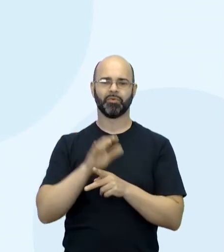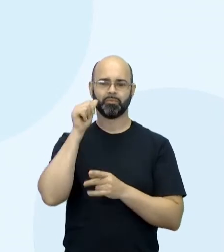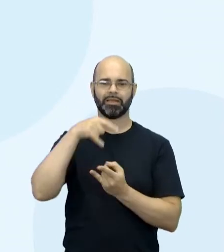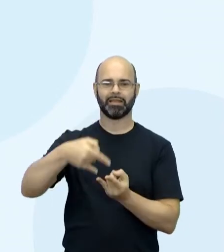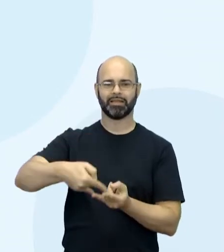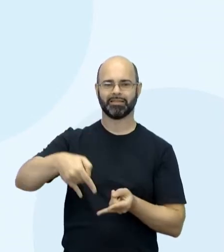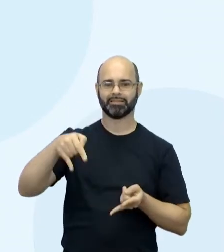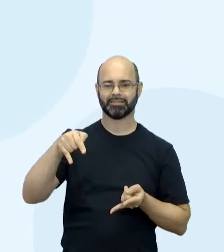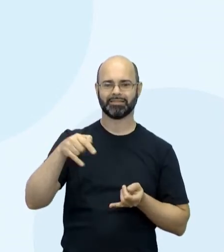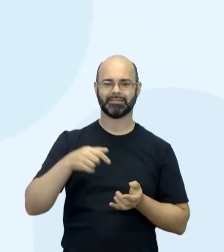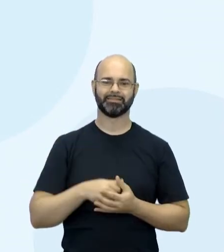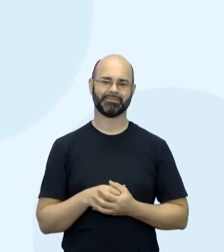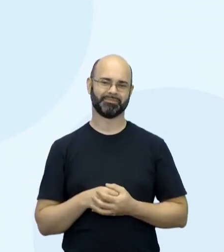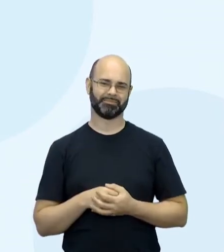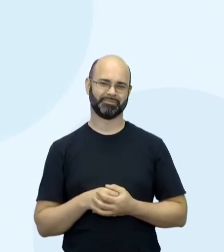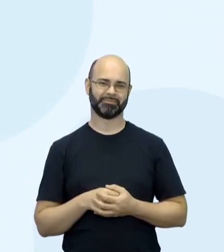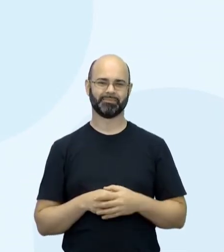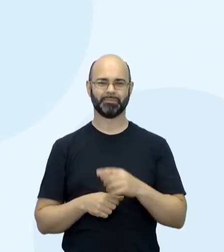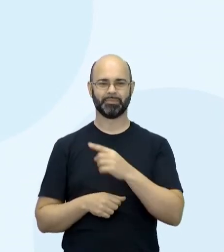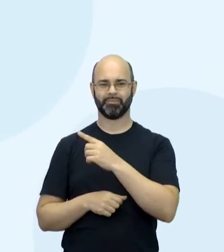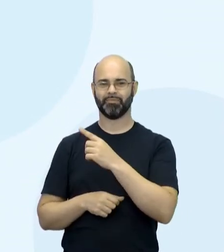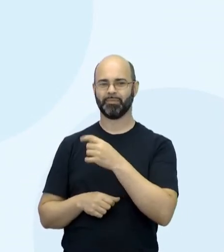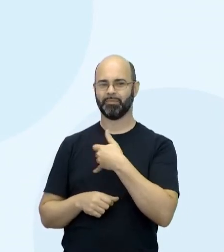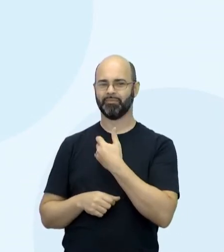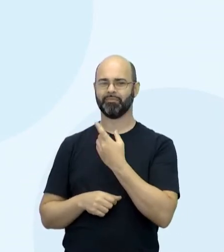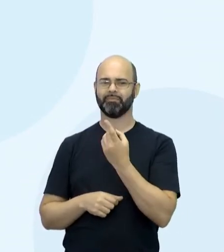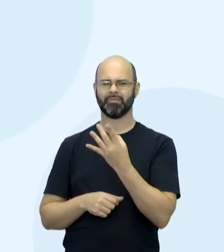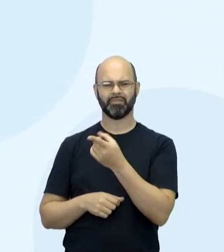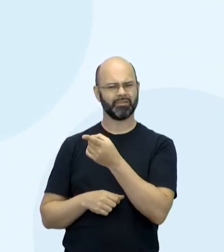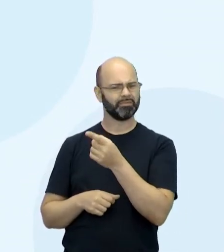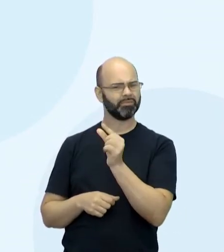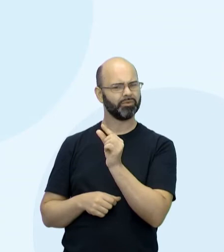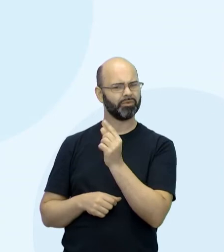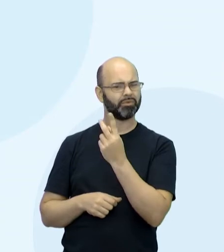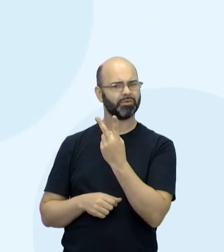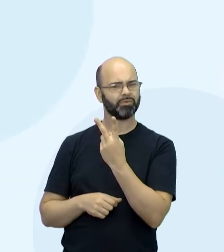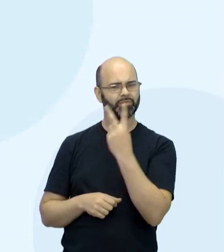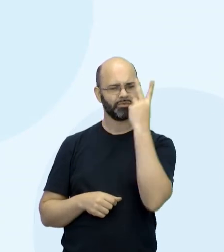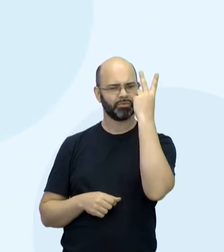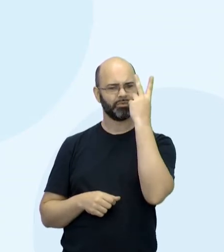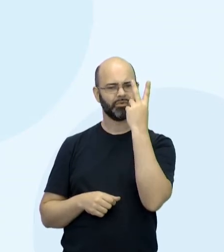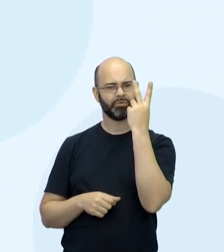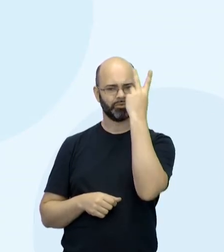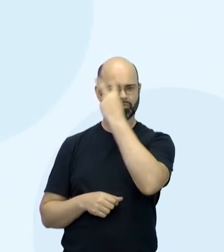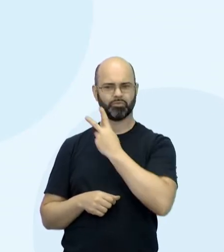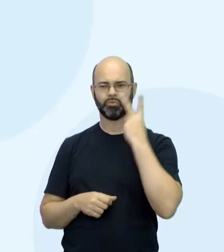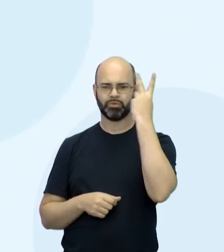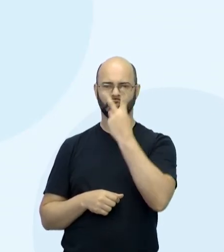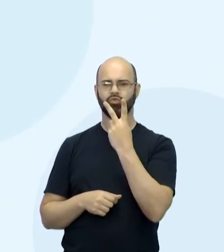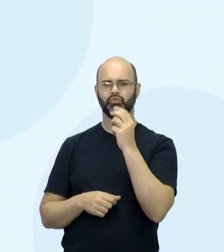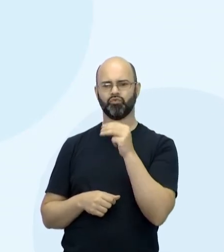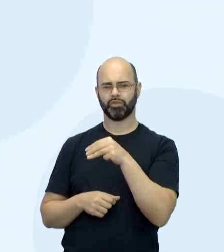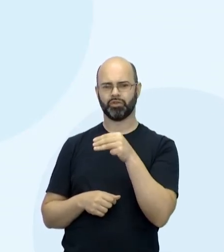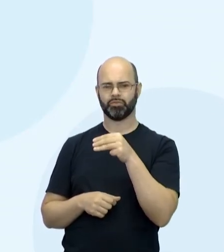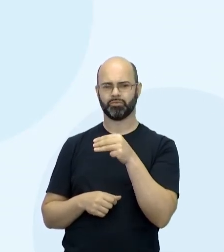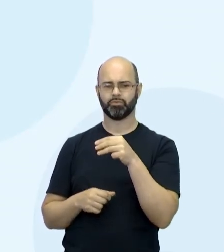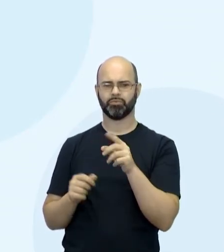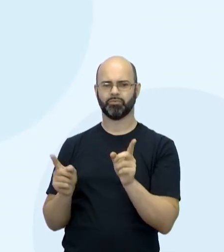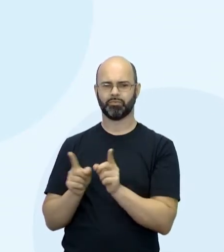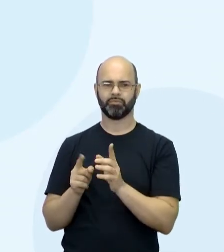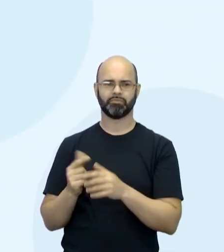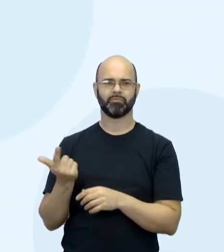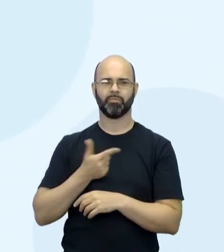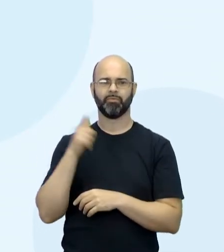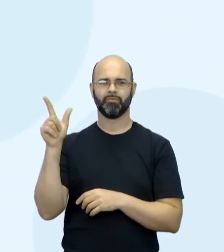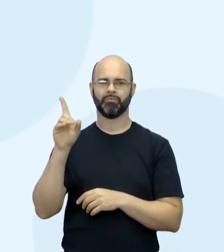absorventes para mulheres. Tá aí, a censura 14 anos. Esse até que é curto, né? 2 horas e 20. Tá certo? Anotou? Mais um. Dangal.